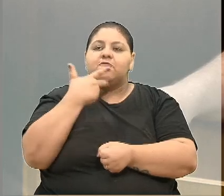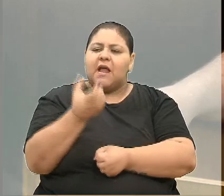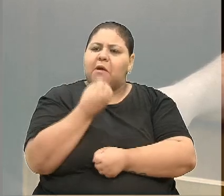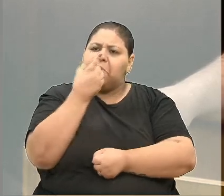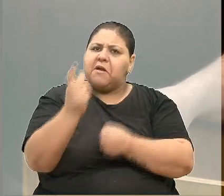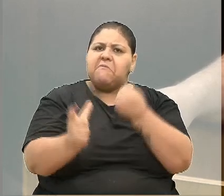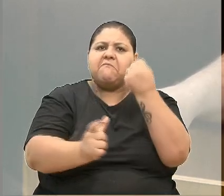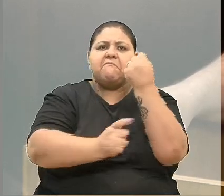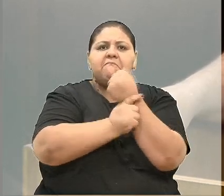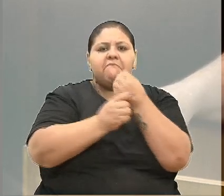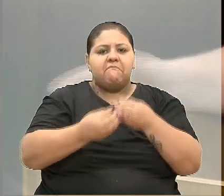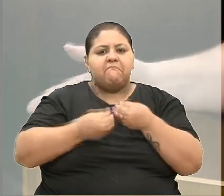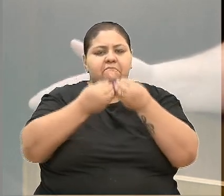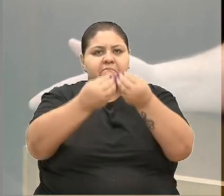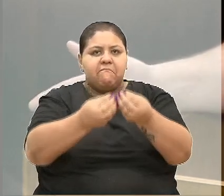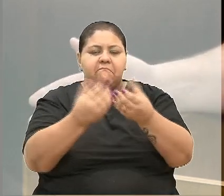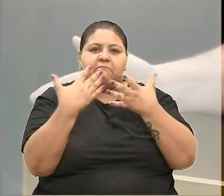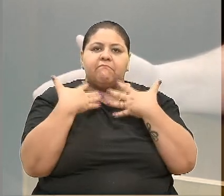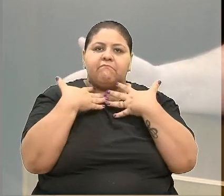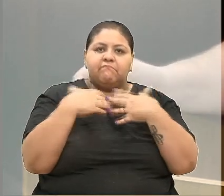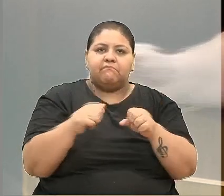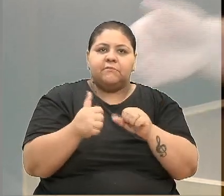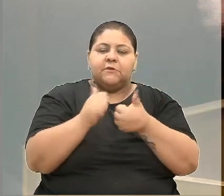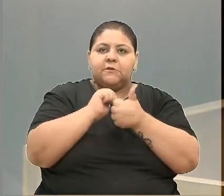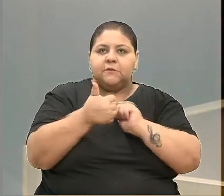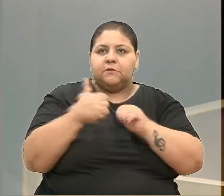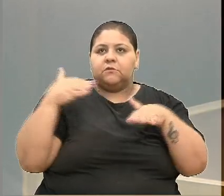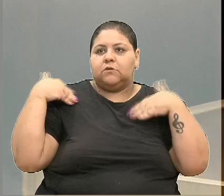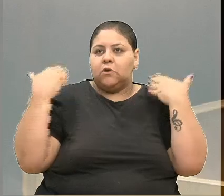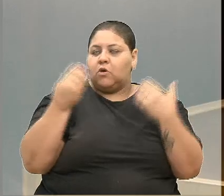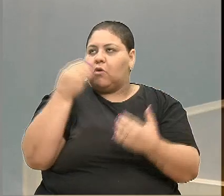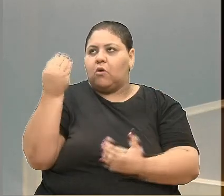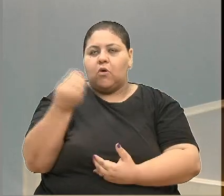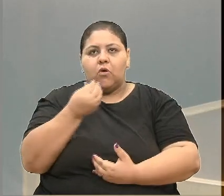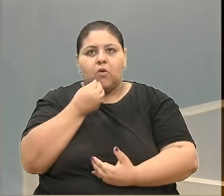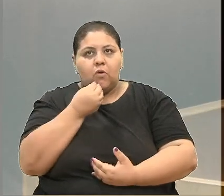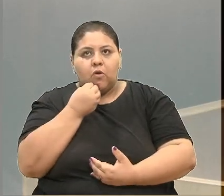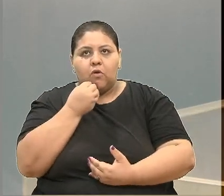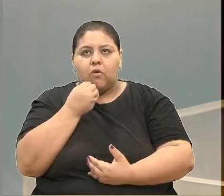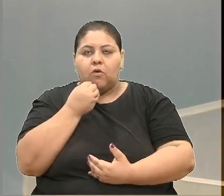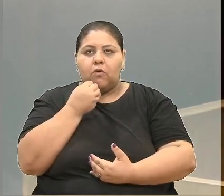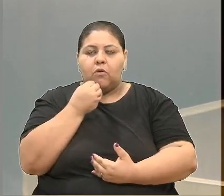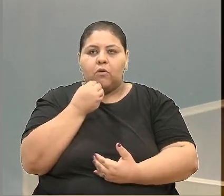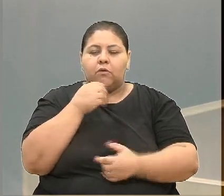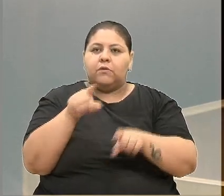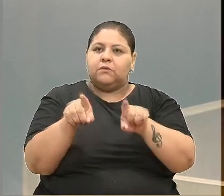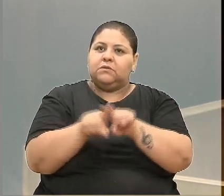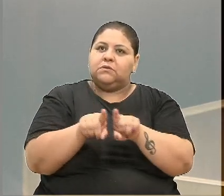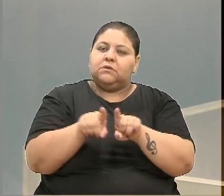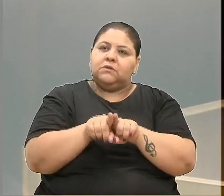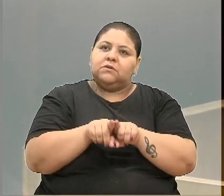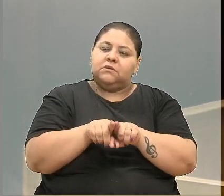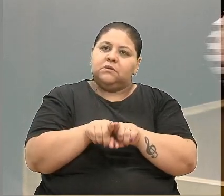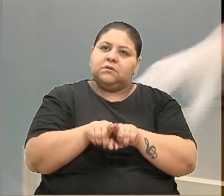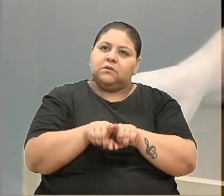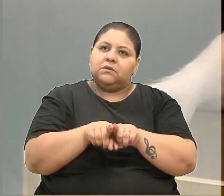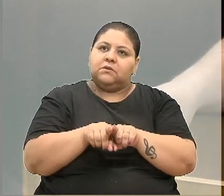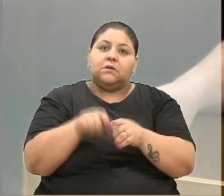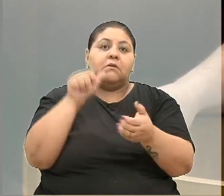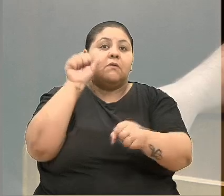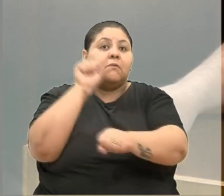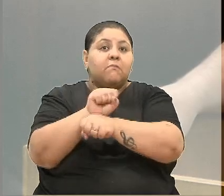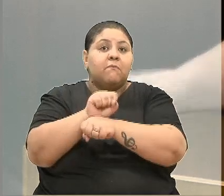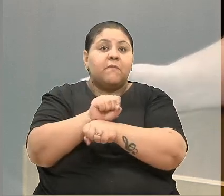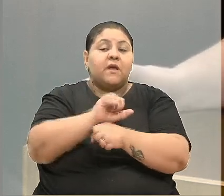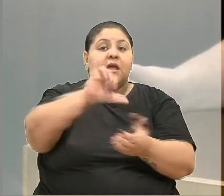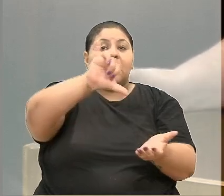que é oferecida pela Secretaria de Esporte e Lazer, obviamente, pela Secretaria de Trânsito e Transporte, que para praticamente o centro